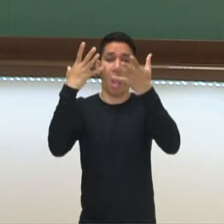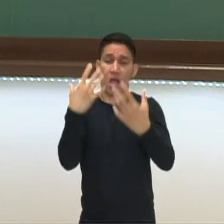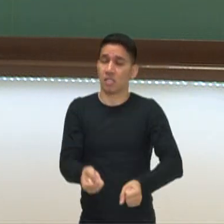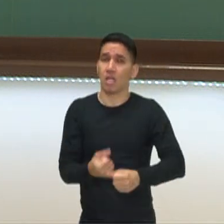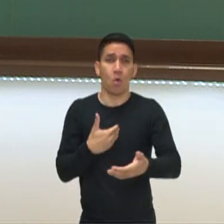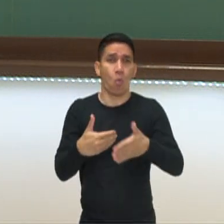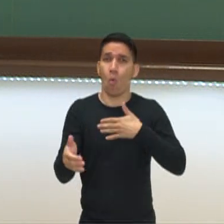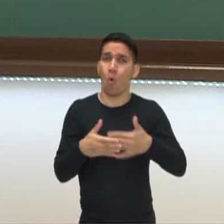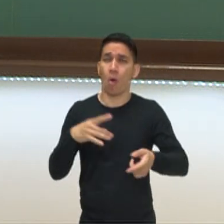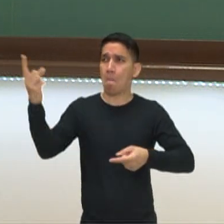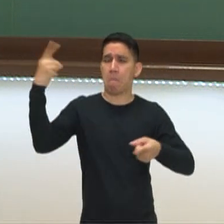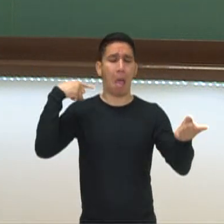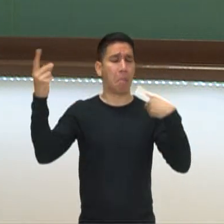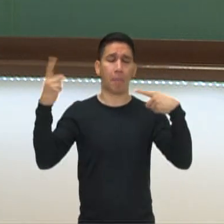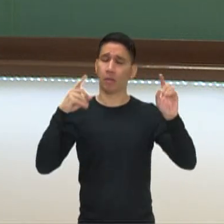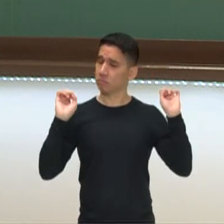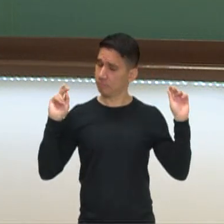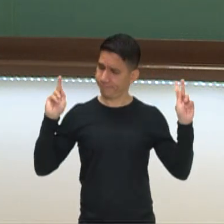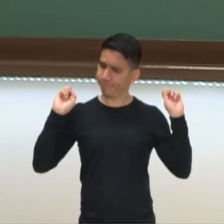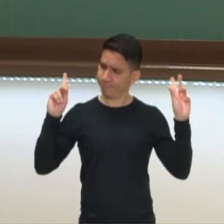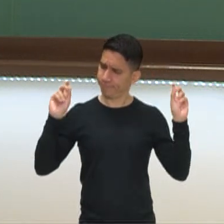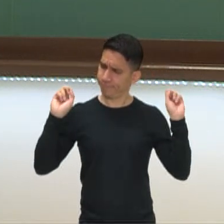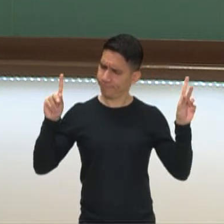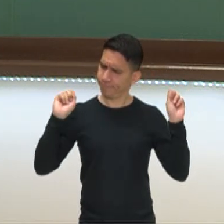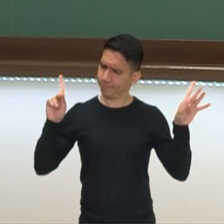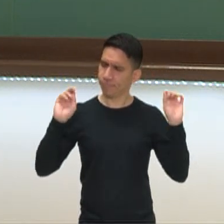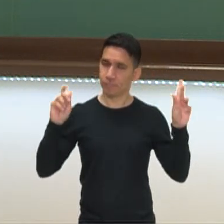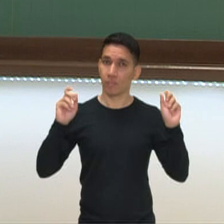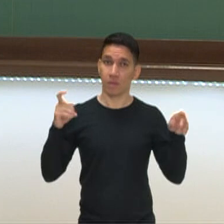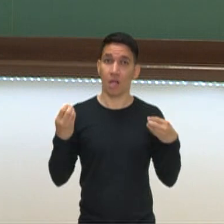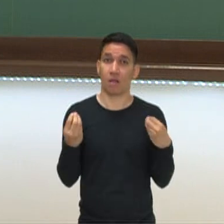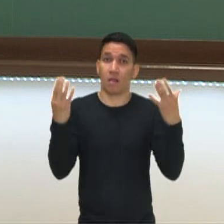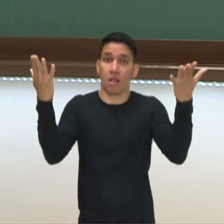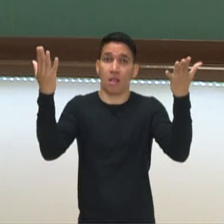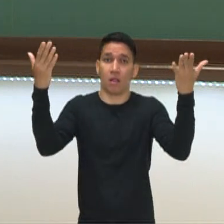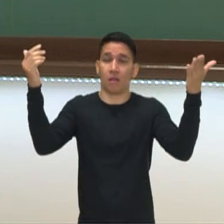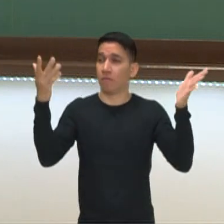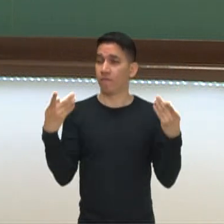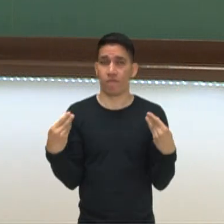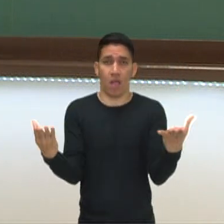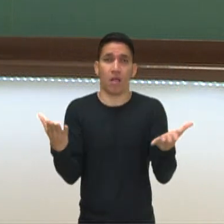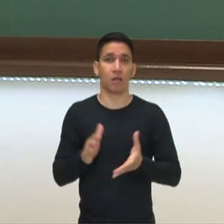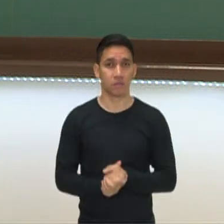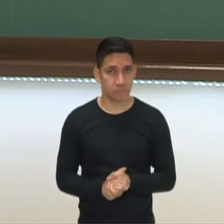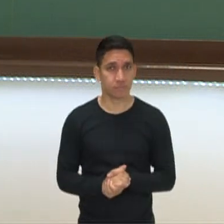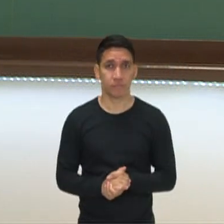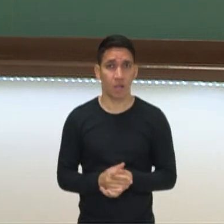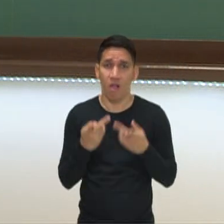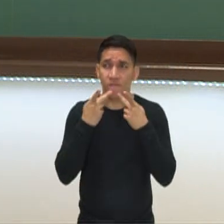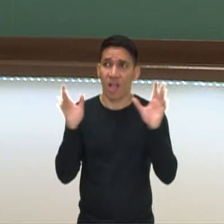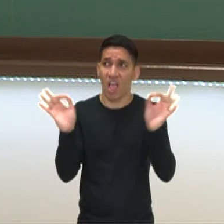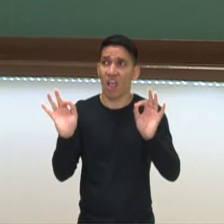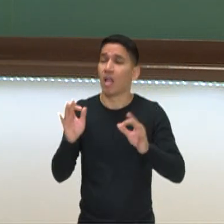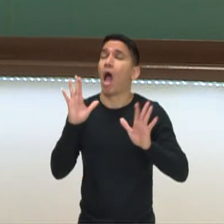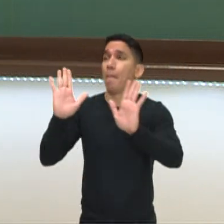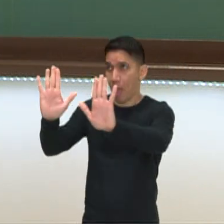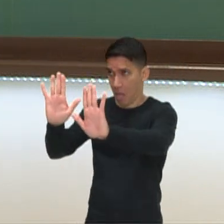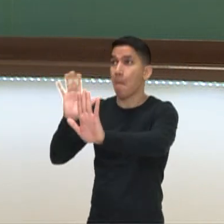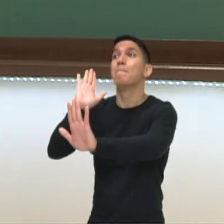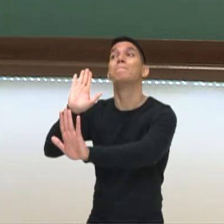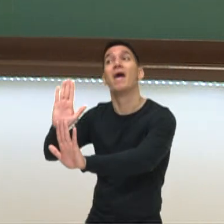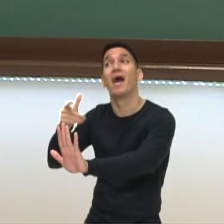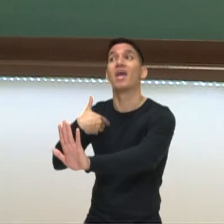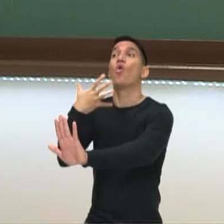aceita qualquer coisa que aquela pessoa que você se rendeu pretenda para você. Você não pode fazer exigências em troca da